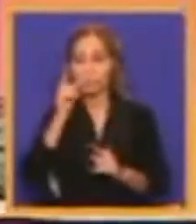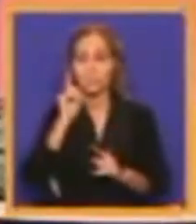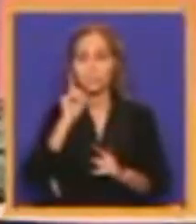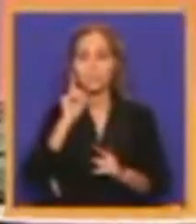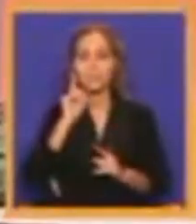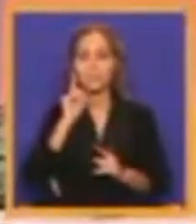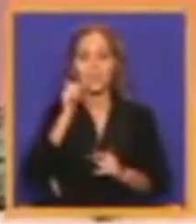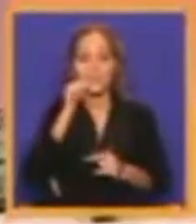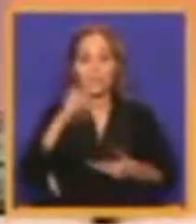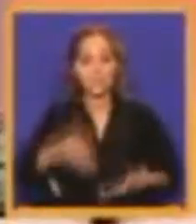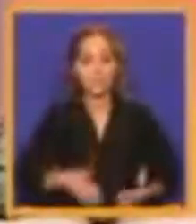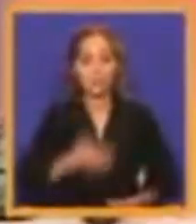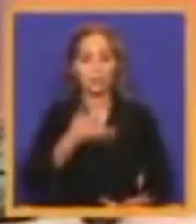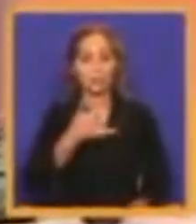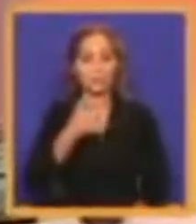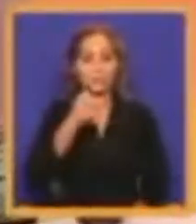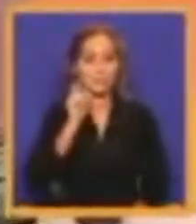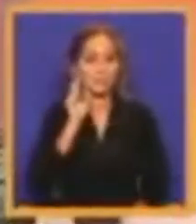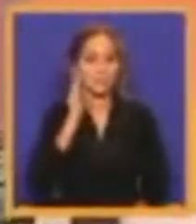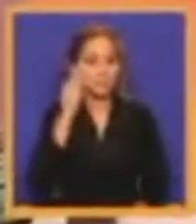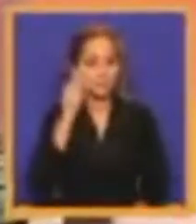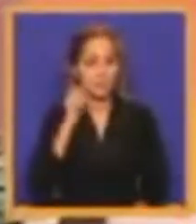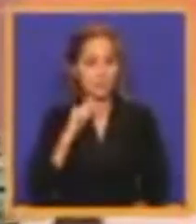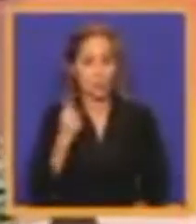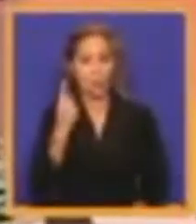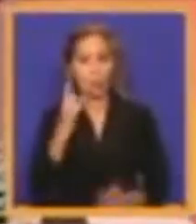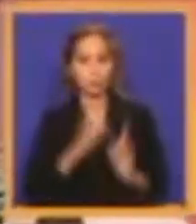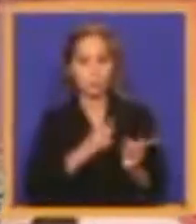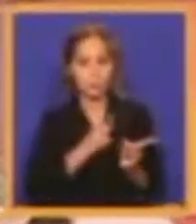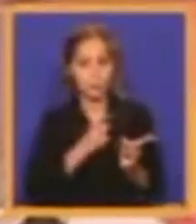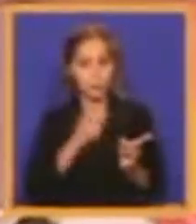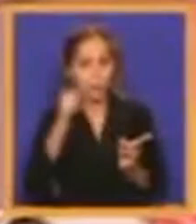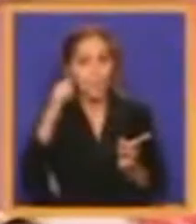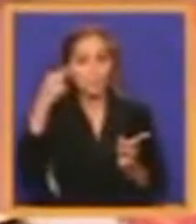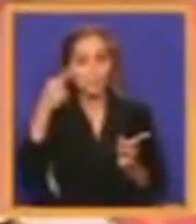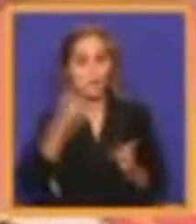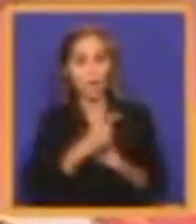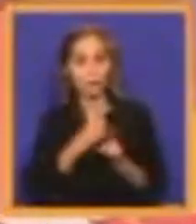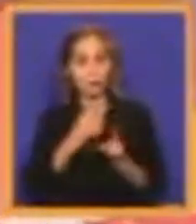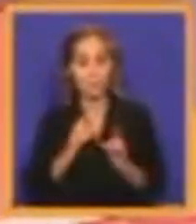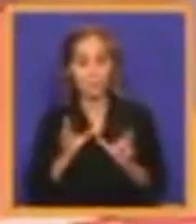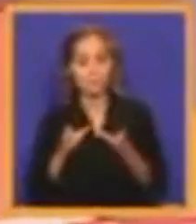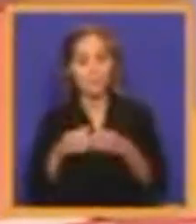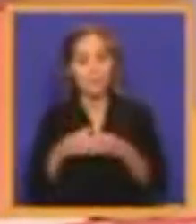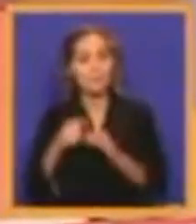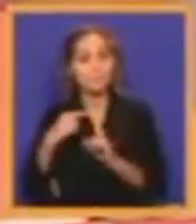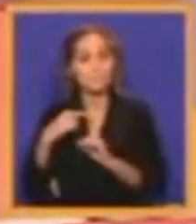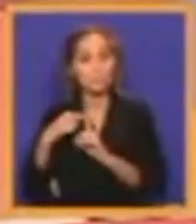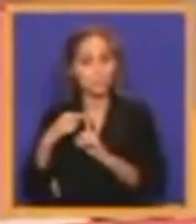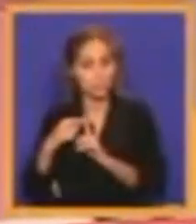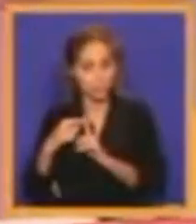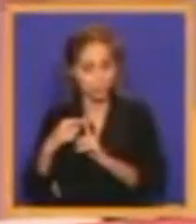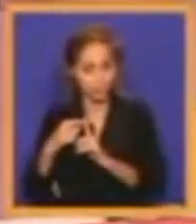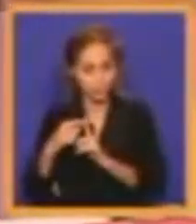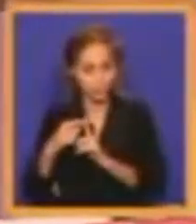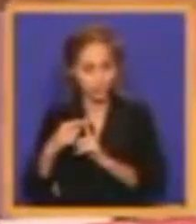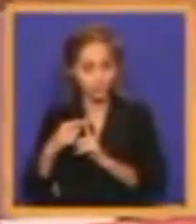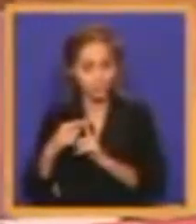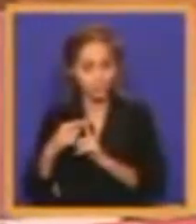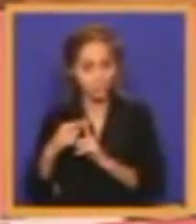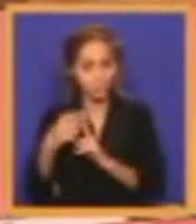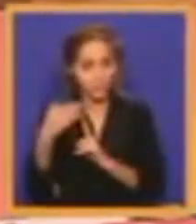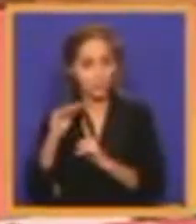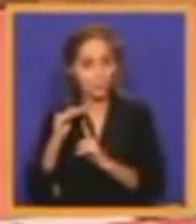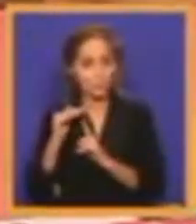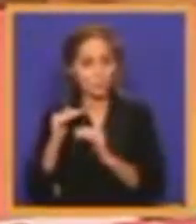aqueles que nasceram entre 25 de fevereiro e 1 de março. Porque além de estarem num período extremamente positivo, vão estar